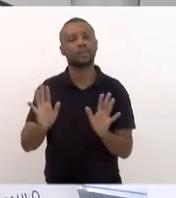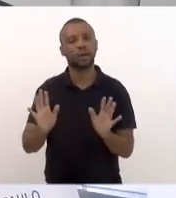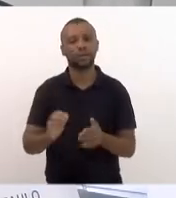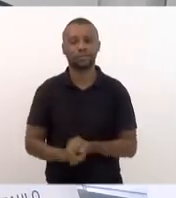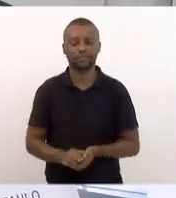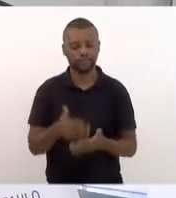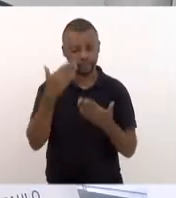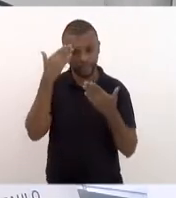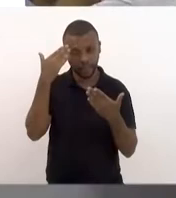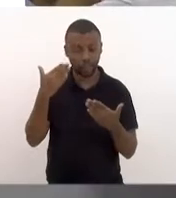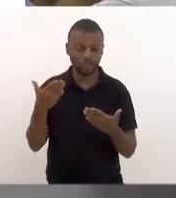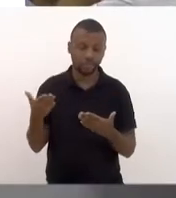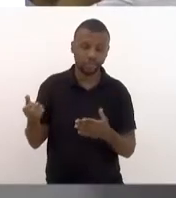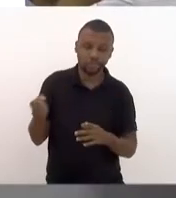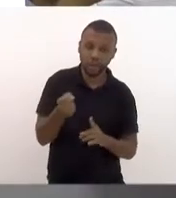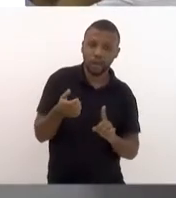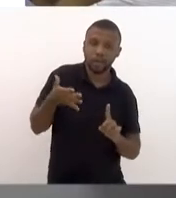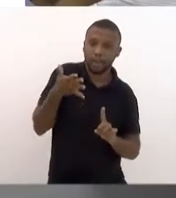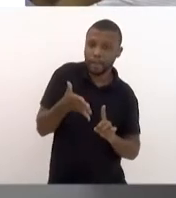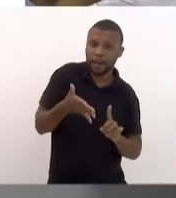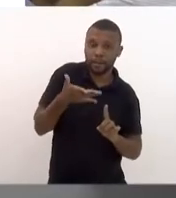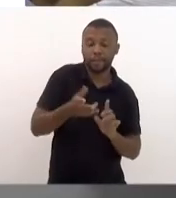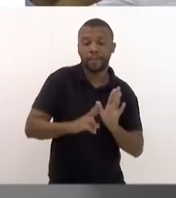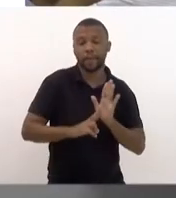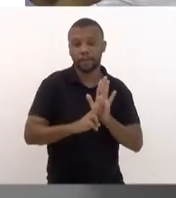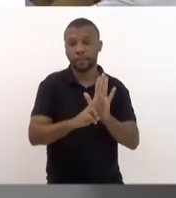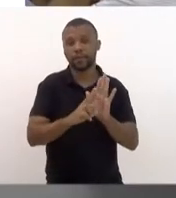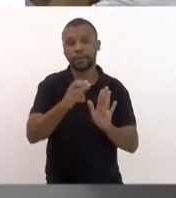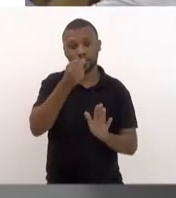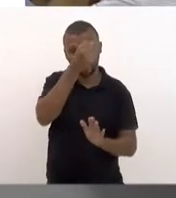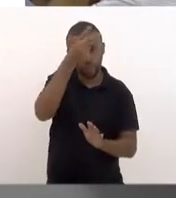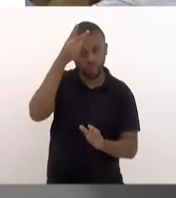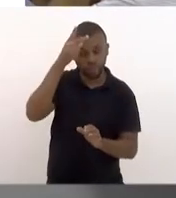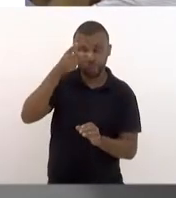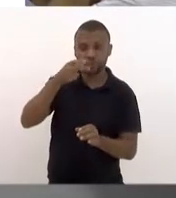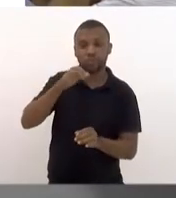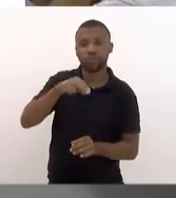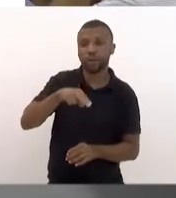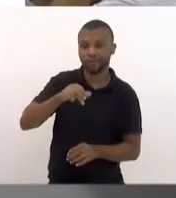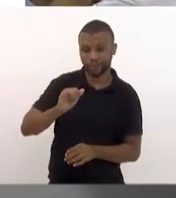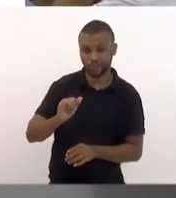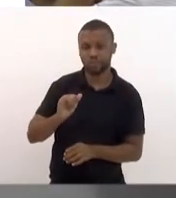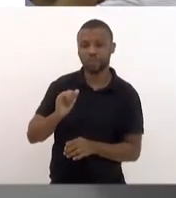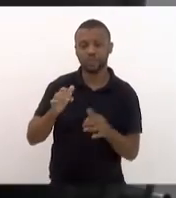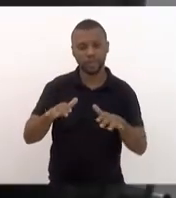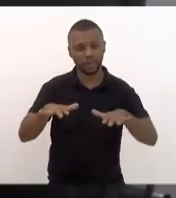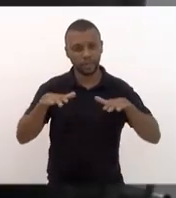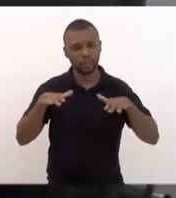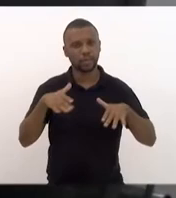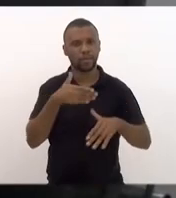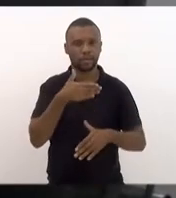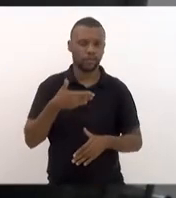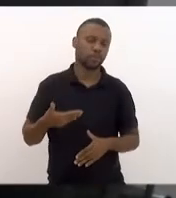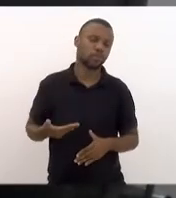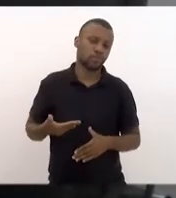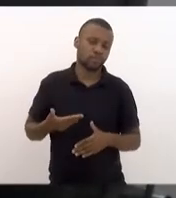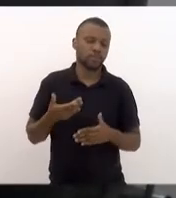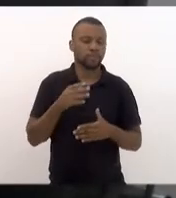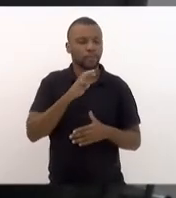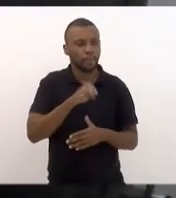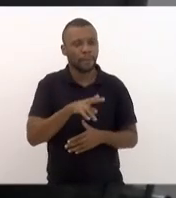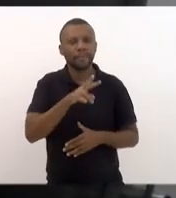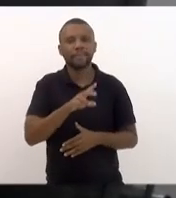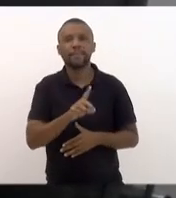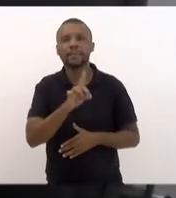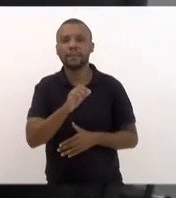passo a palavra à representação do município de Nova Iguaçu nesta audiência pública, também muito bem-vinda essa representação. Eu só